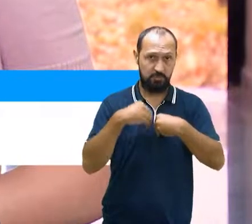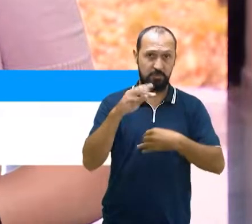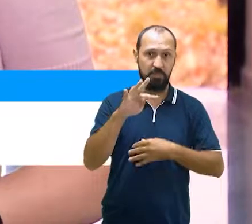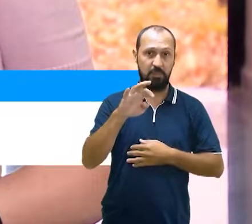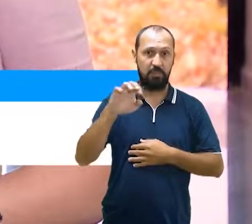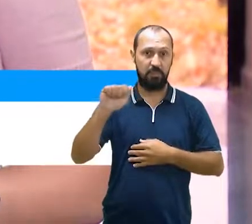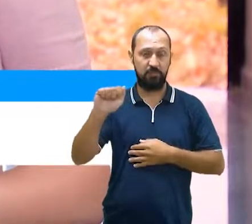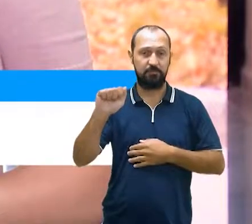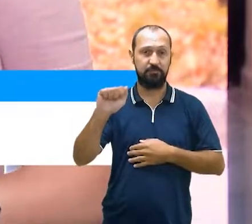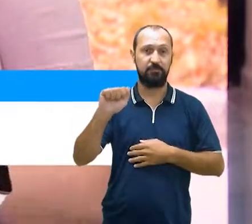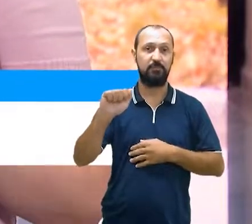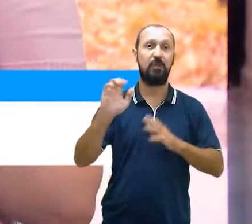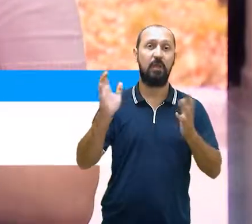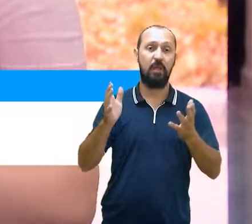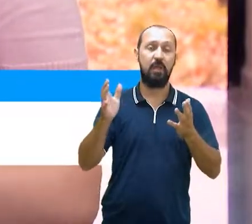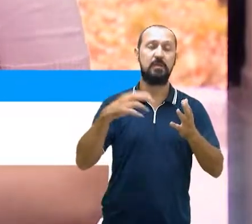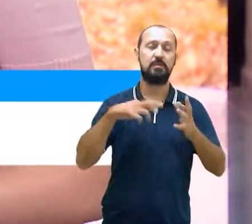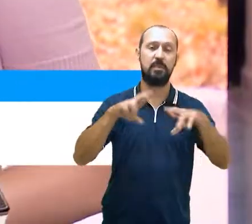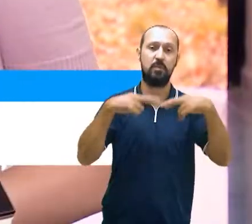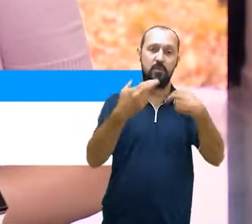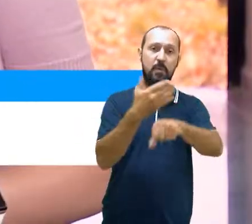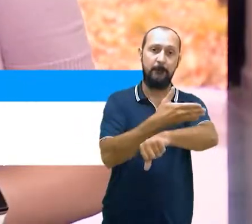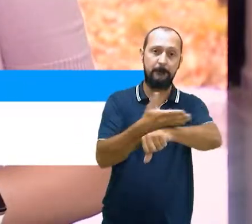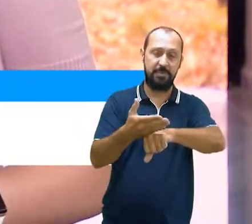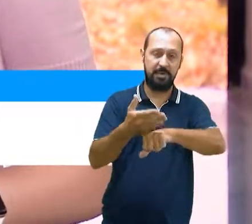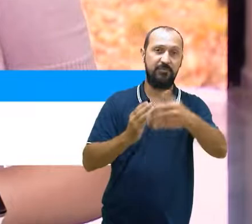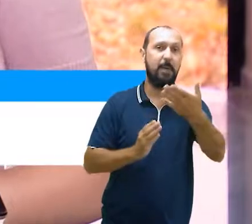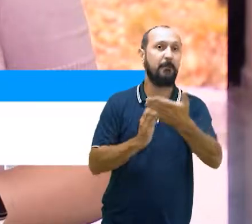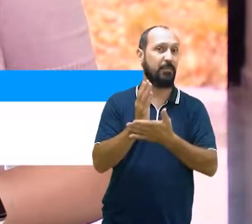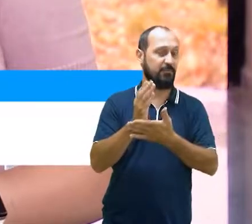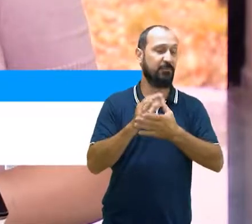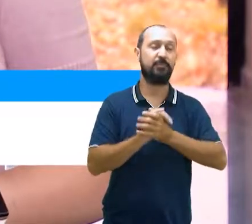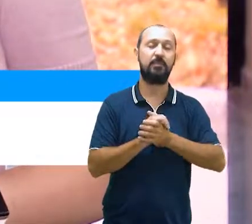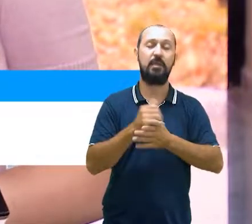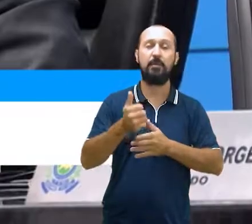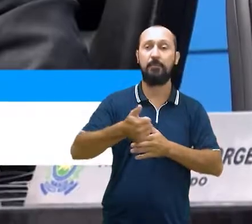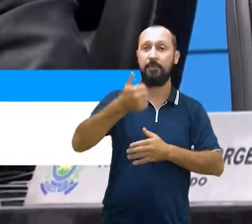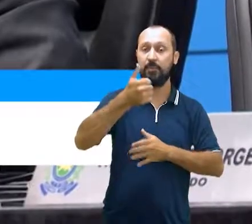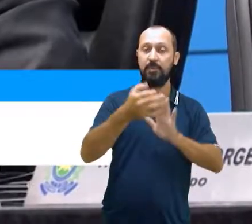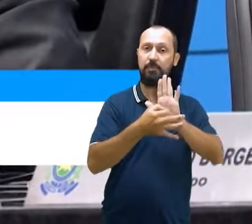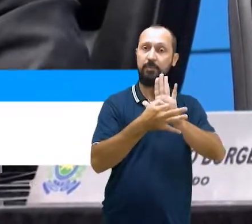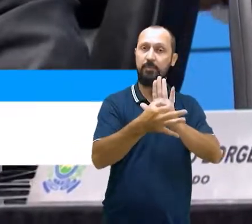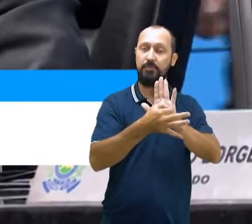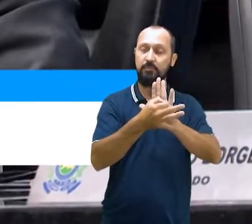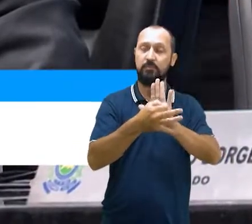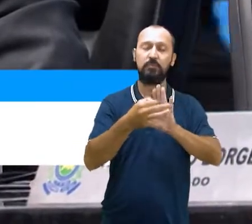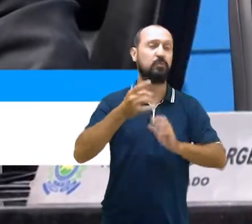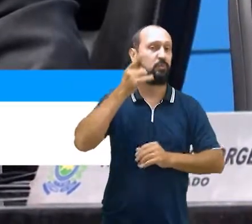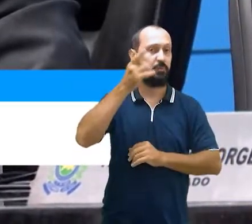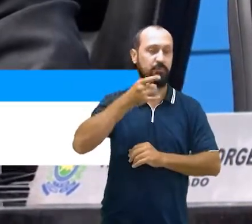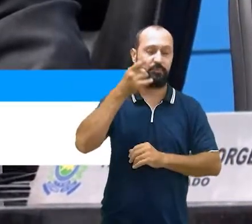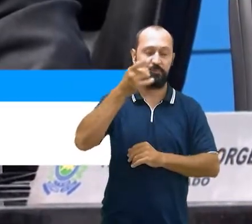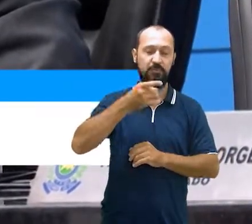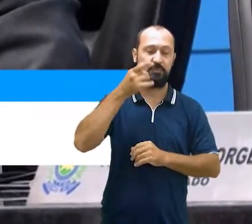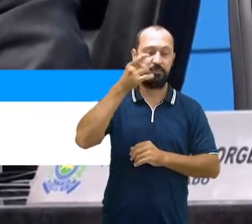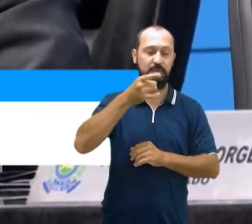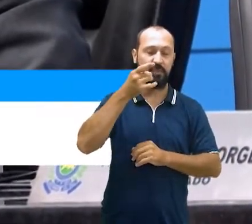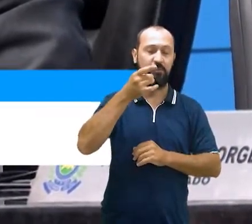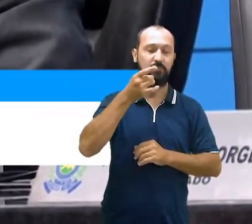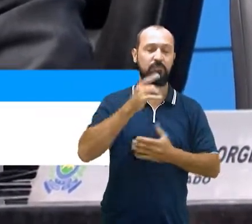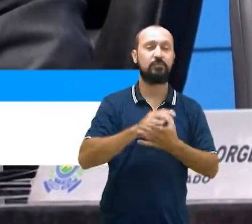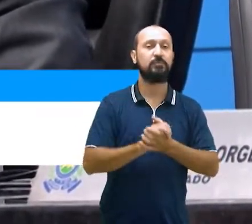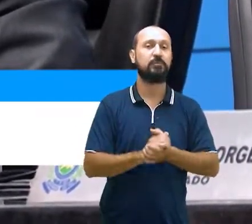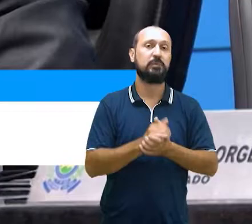espectro autista, TEA, foram aprovados durante a sessão dessa quarta-feira. A primeira proposta é de autoria do deputado